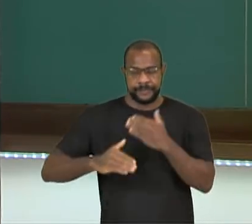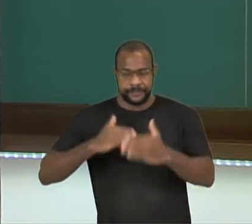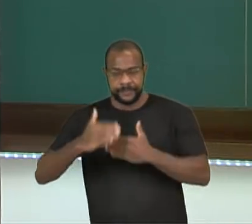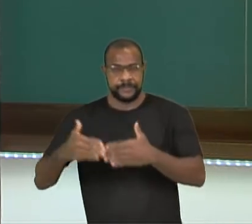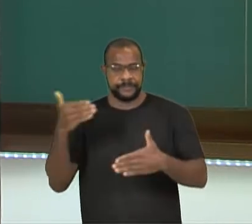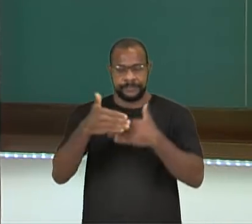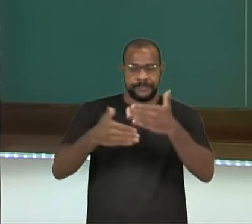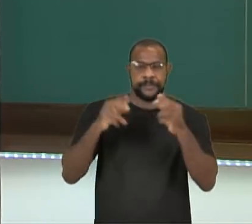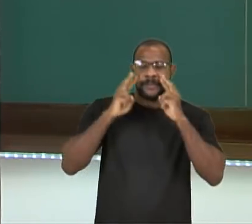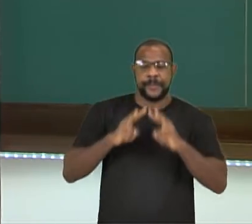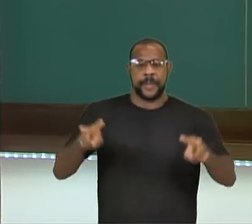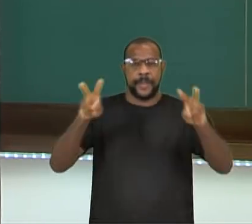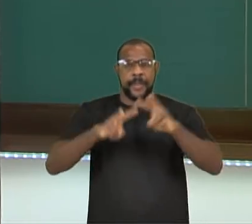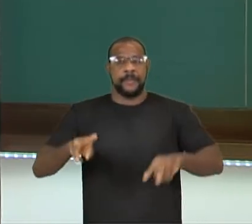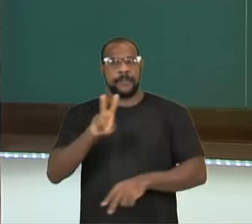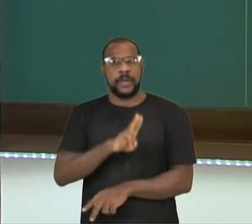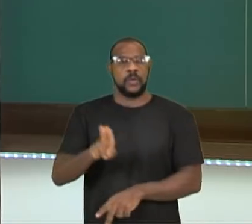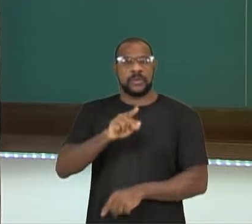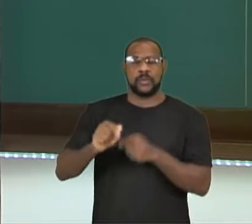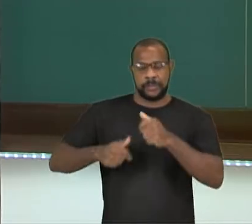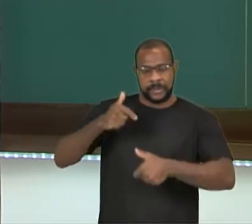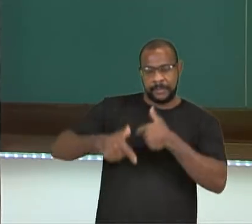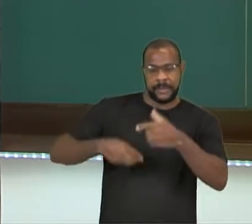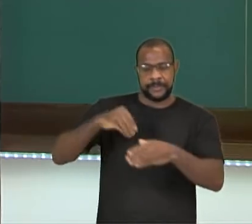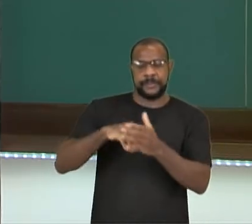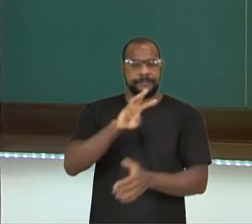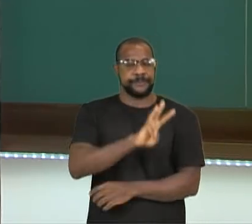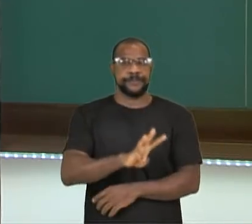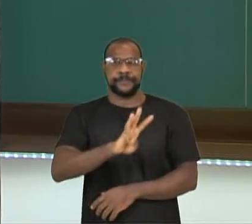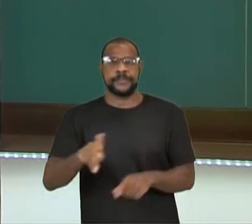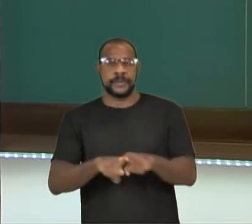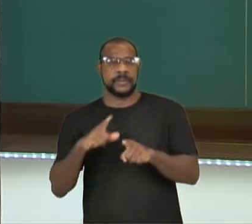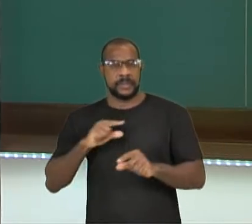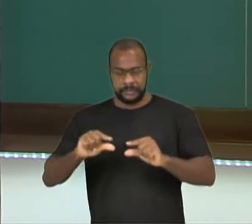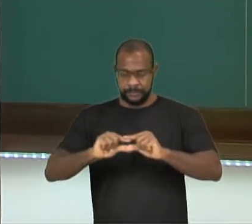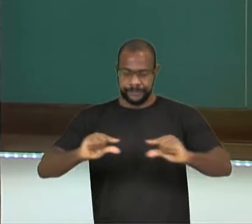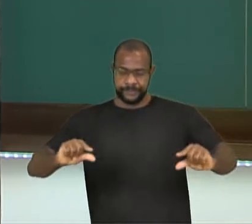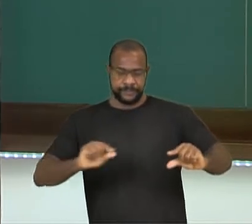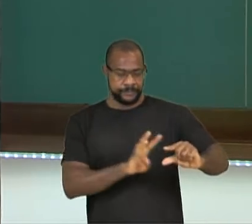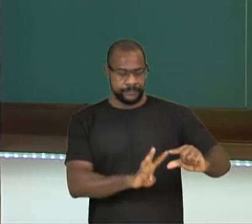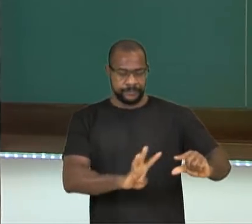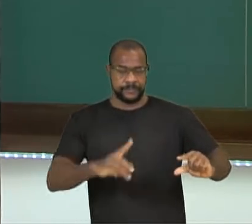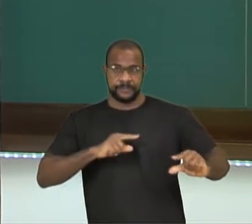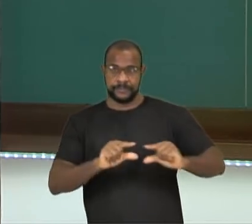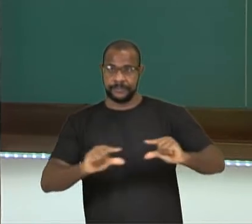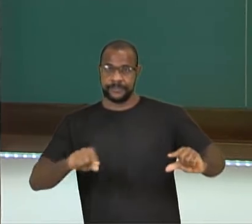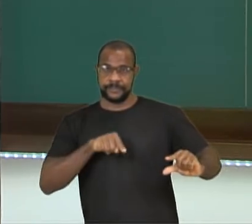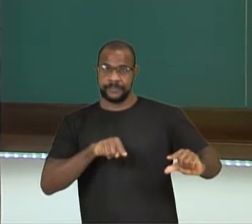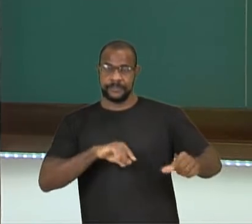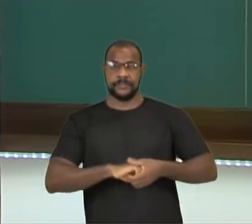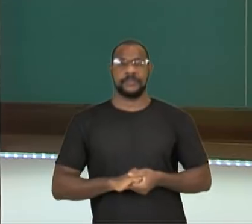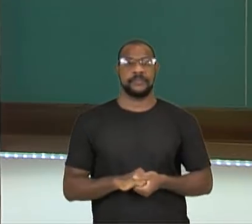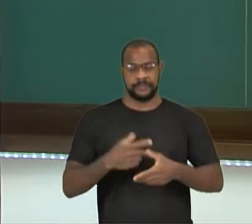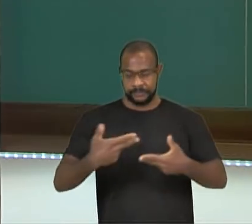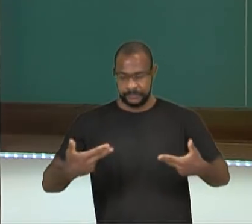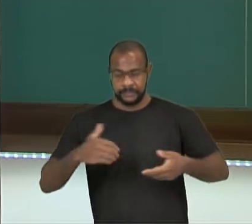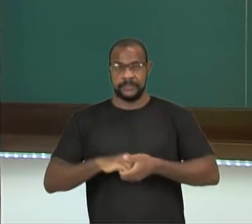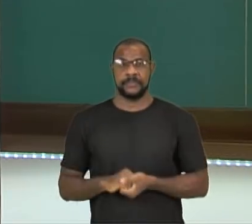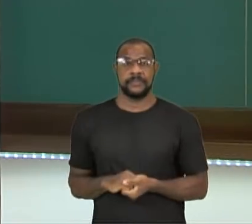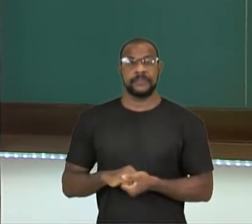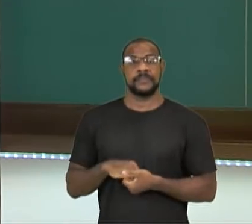E aí, meu povo, será que você acertou? Vamos ver. Tá? O autor do texto faz a avaliação de um produto, né?